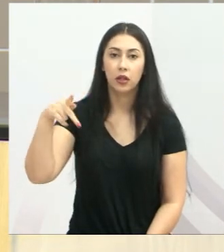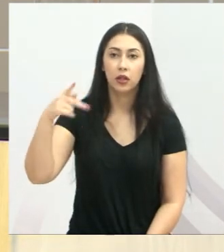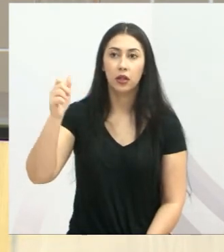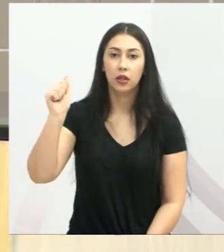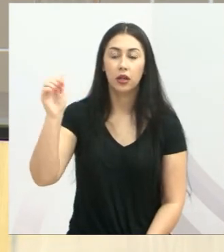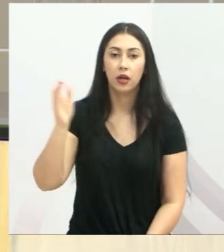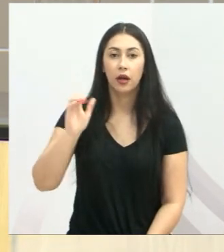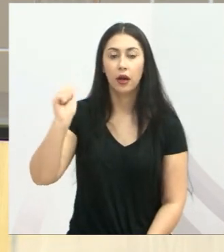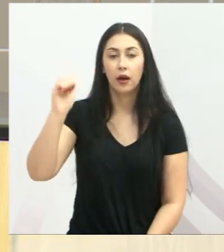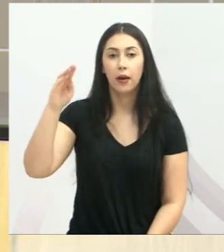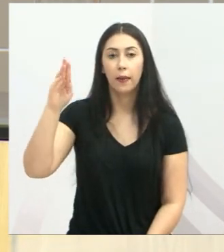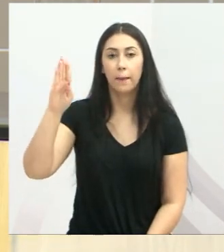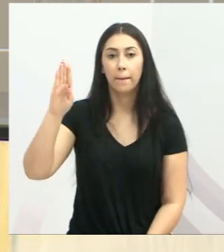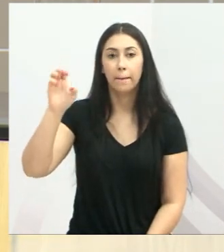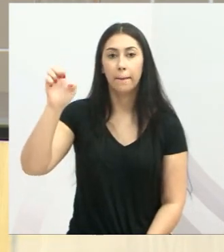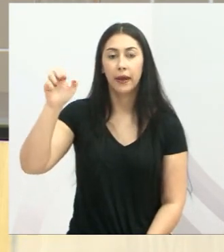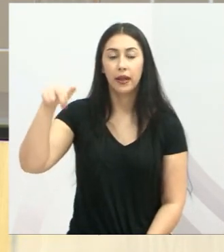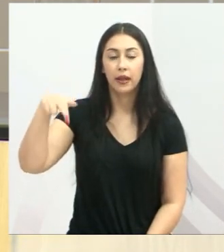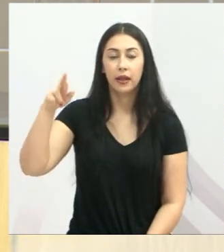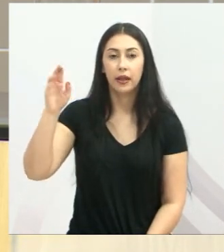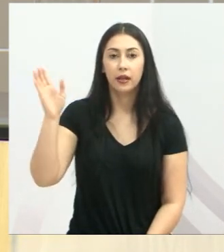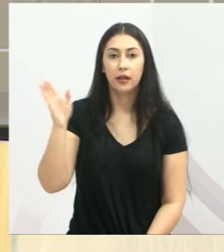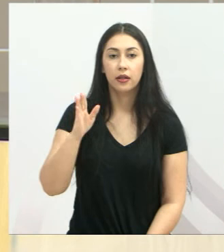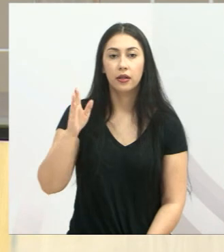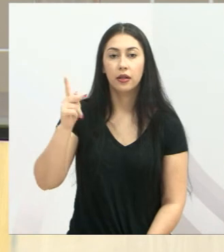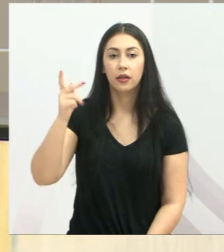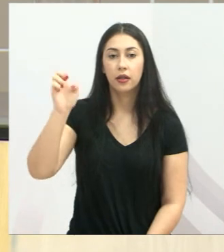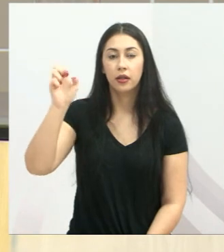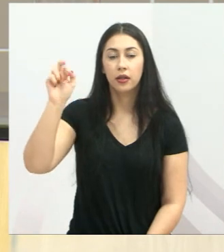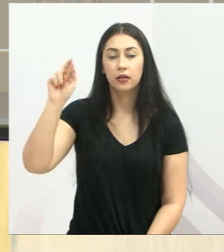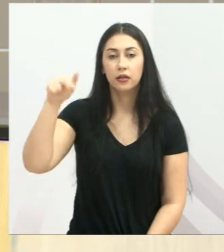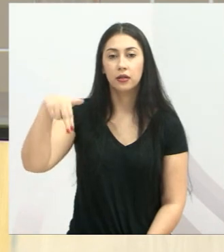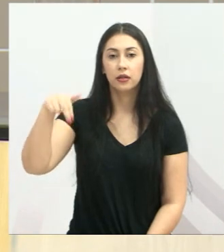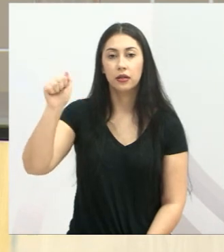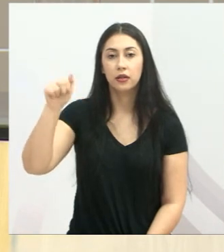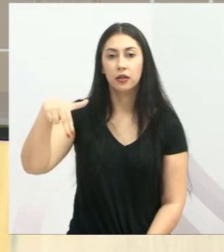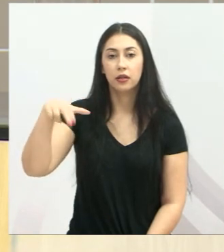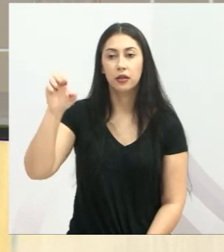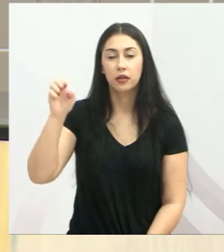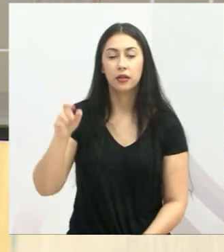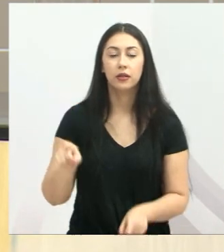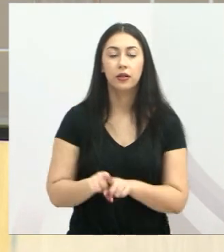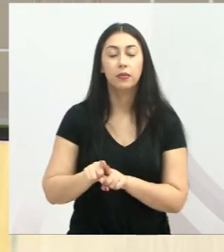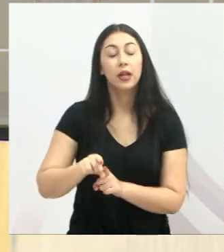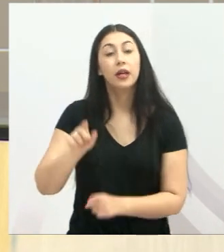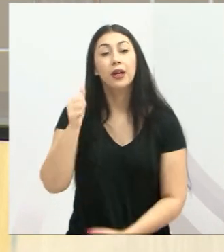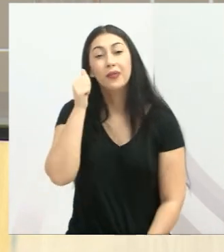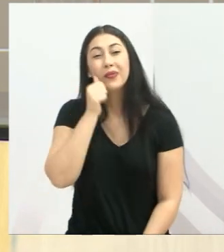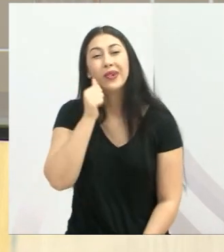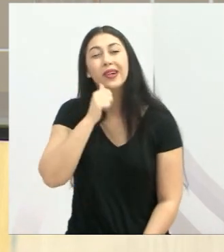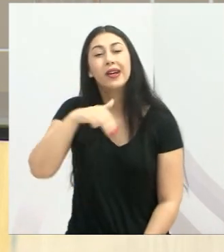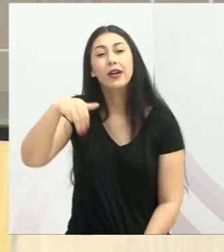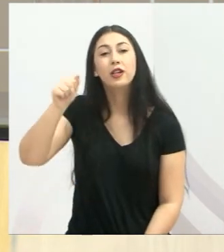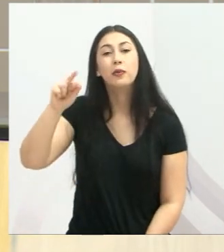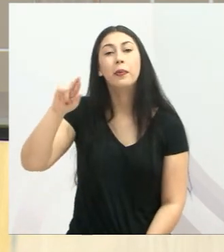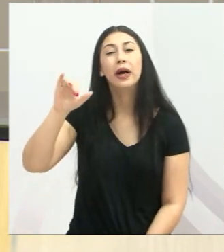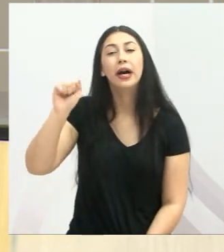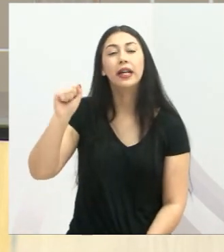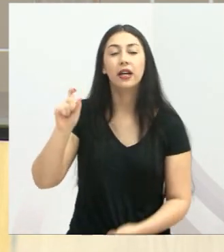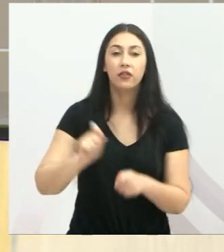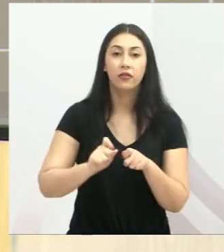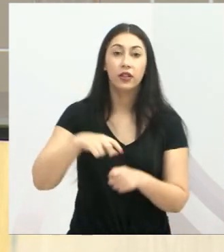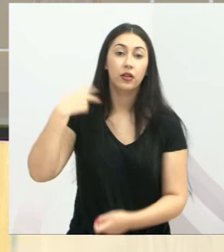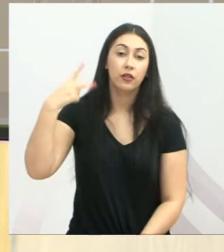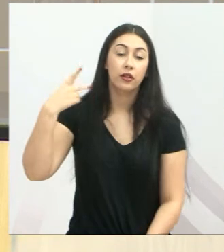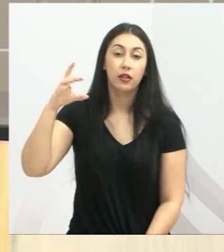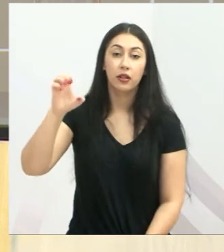do Esporte, Hernani Barreto. Voto de pesar pelo falecimento de Maria Aparecida Santana, formulado pelo vereador